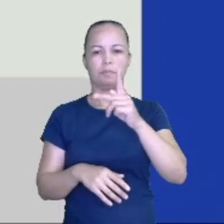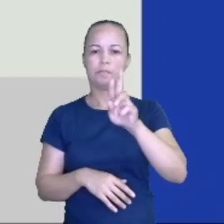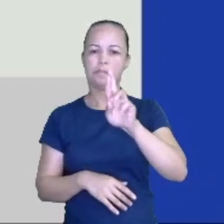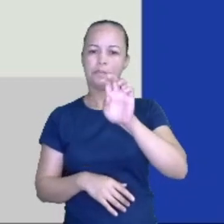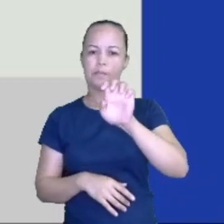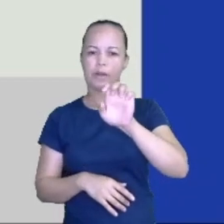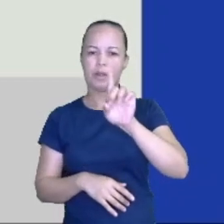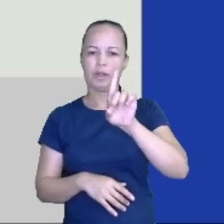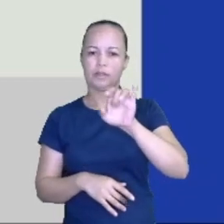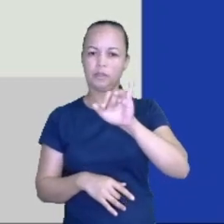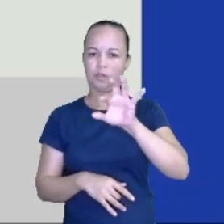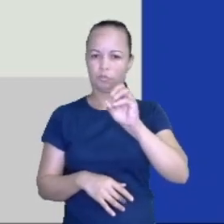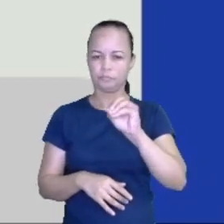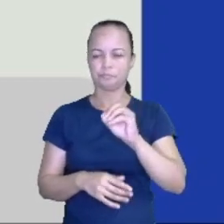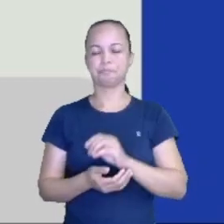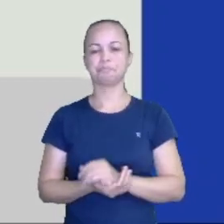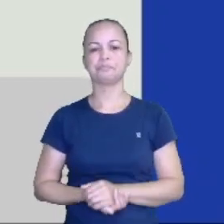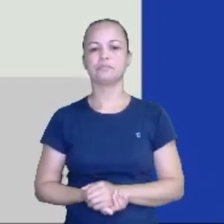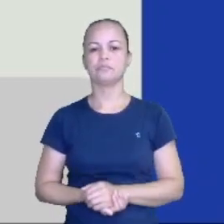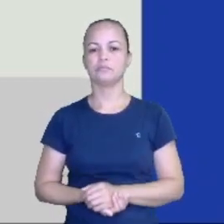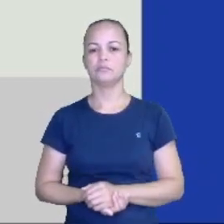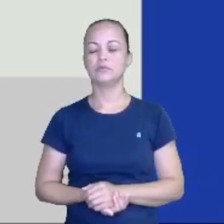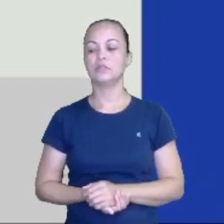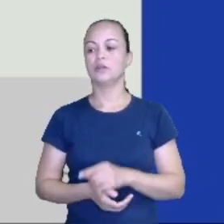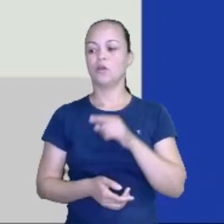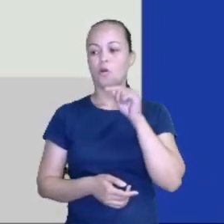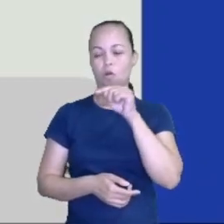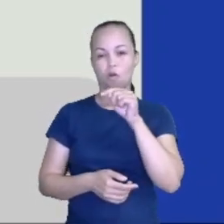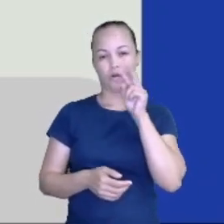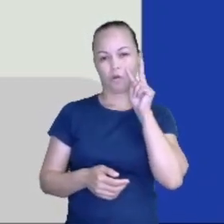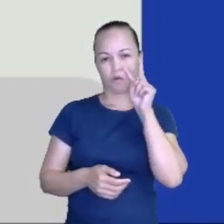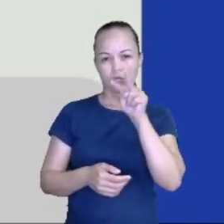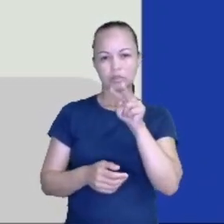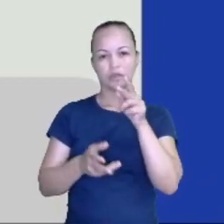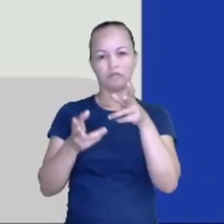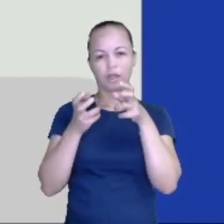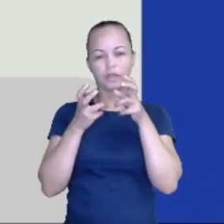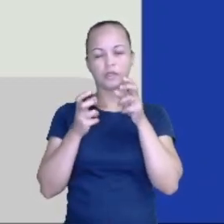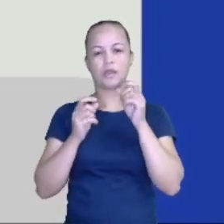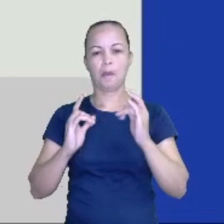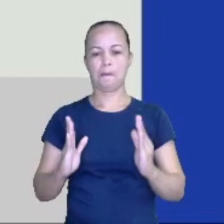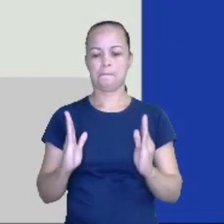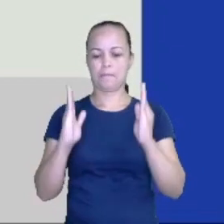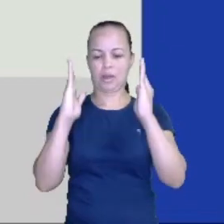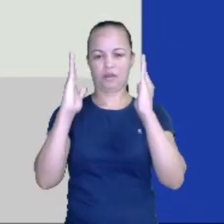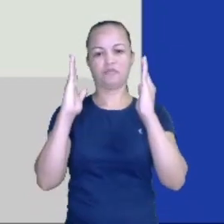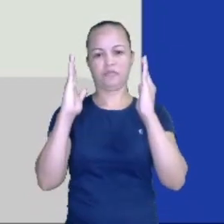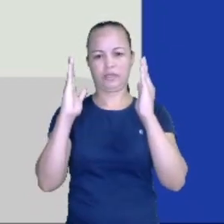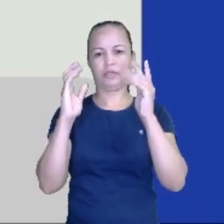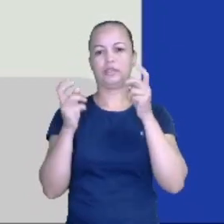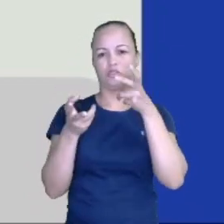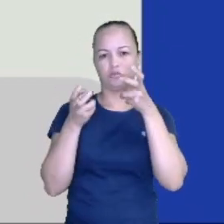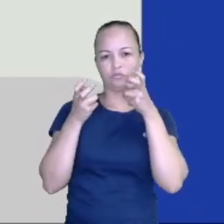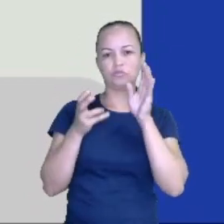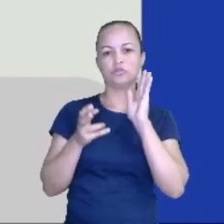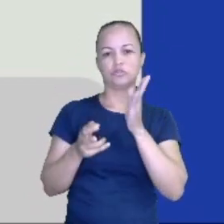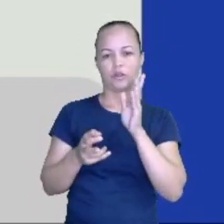Palafita, que a gente já viu. Olha aí um exemplo de uma palafita. Tá vendo? Iglu, olha aí,